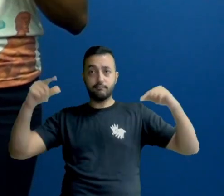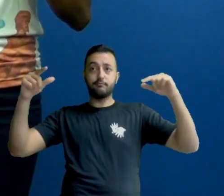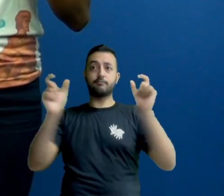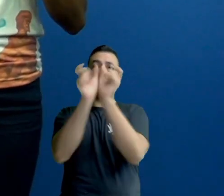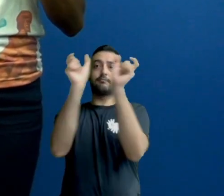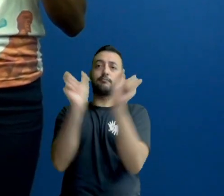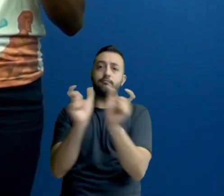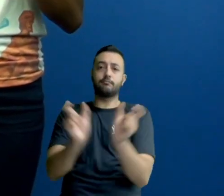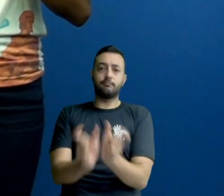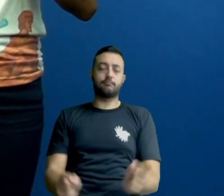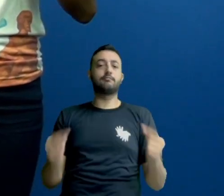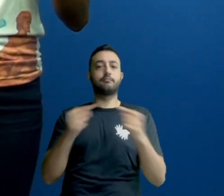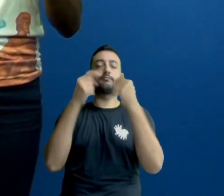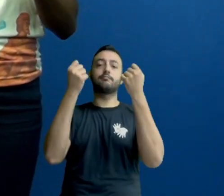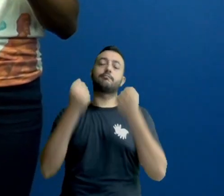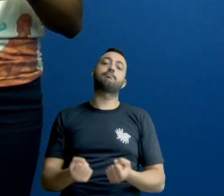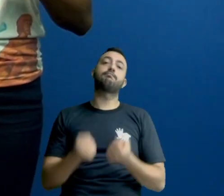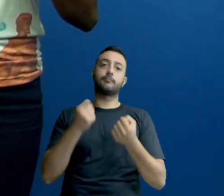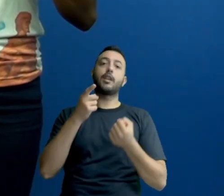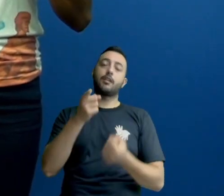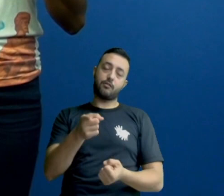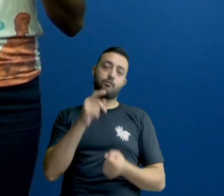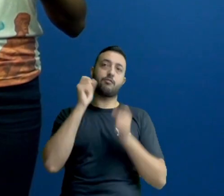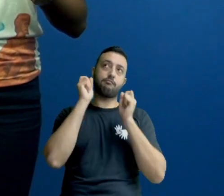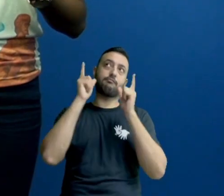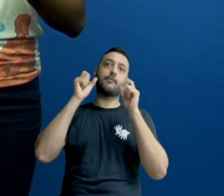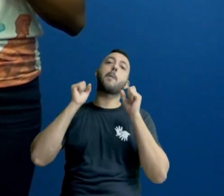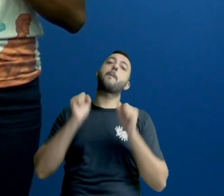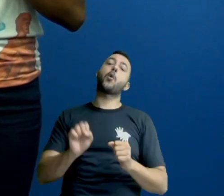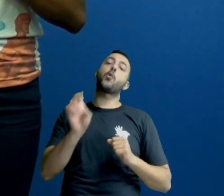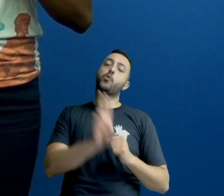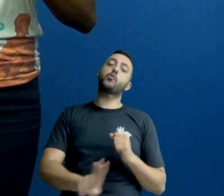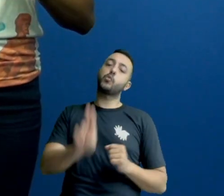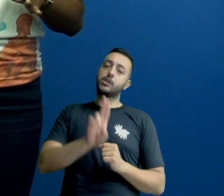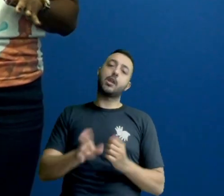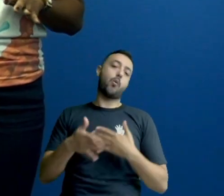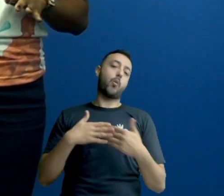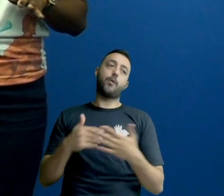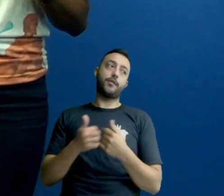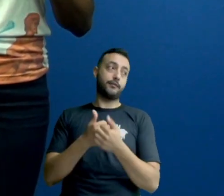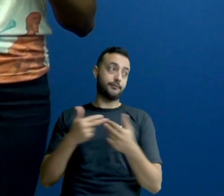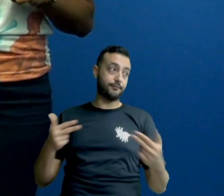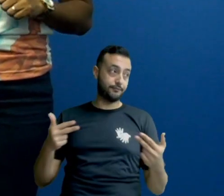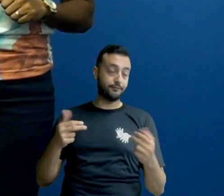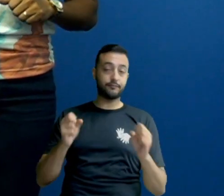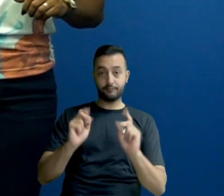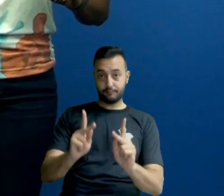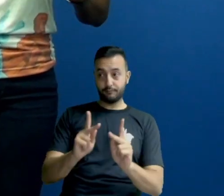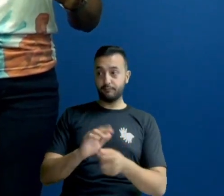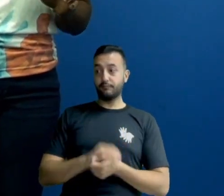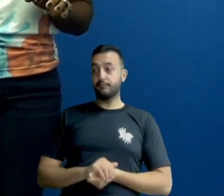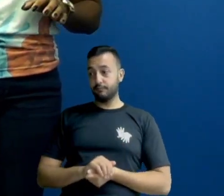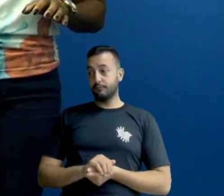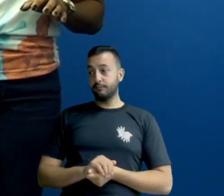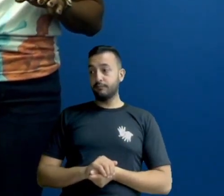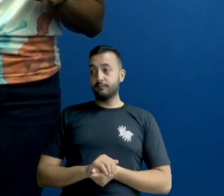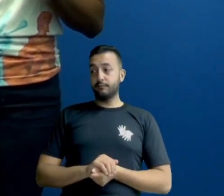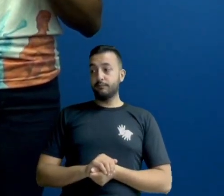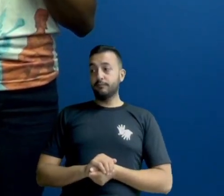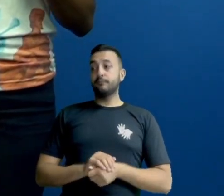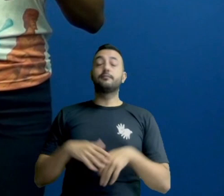a peso. Então, fica bem ligadinho que todas elas eu posso utilizá-las em qualquer situação. Ok?